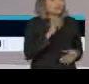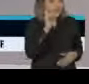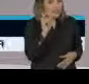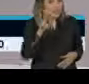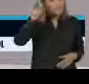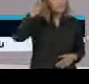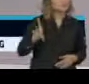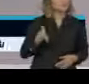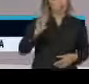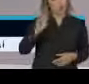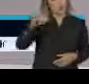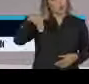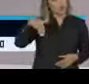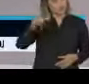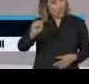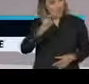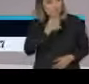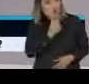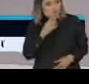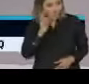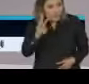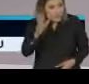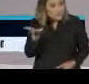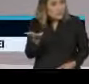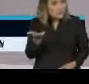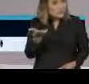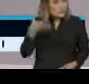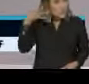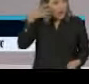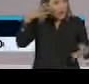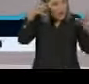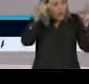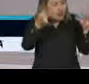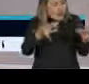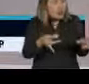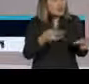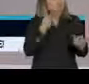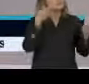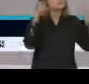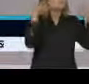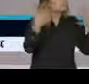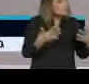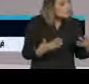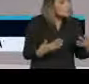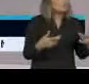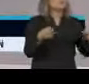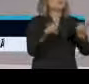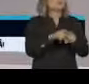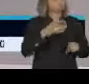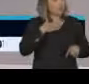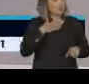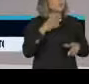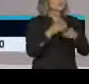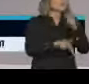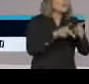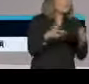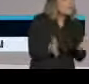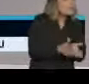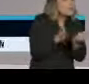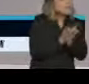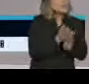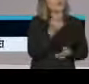do diretor da OMS na íntegra, ele fala que ele vem de uma origem pobre, ele fala que o